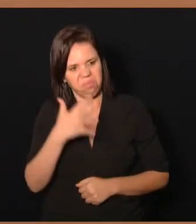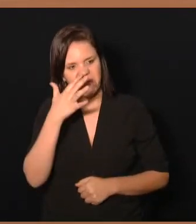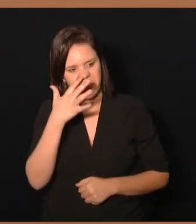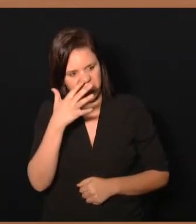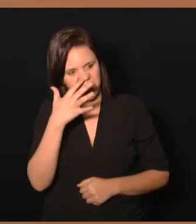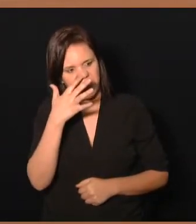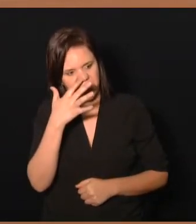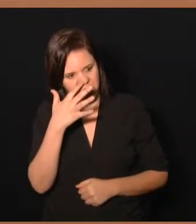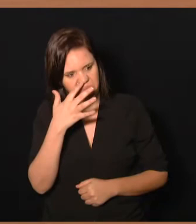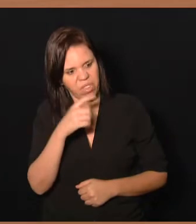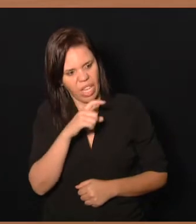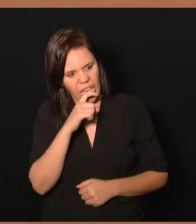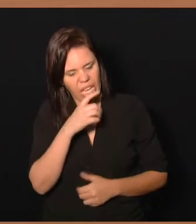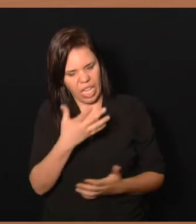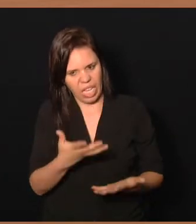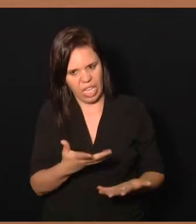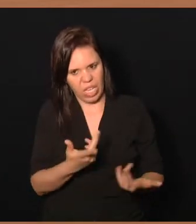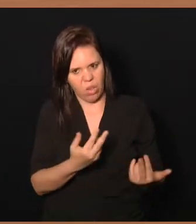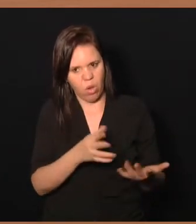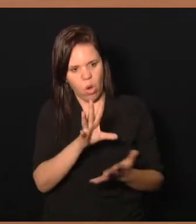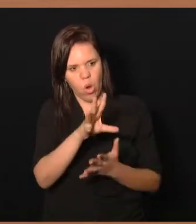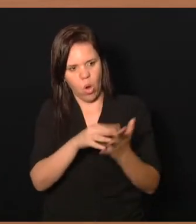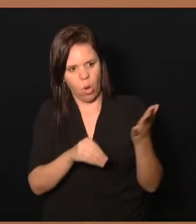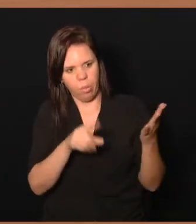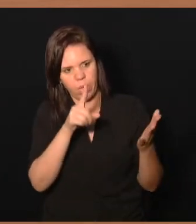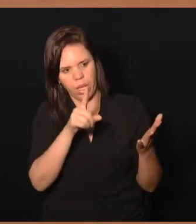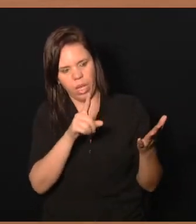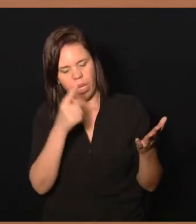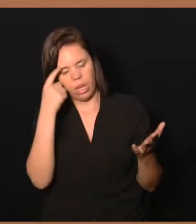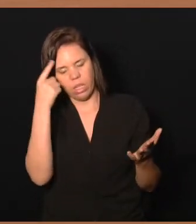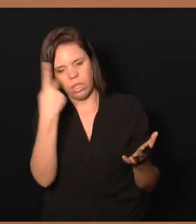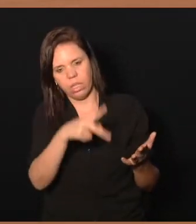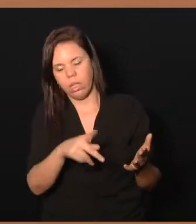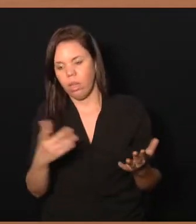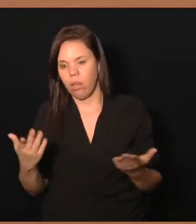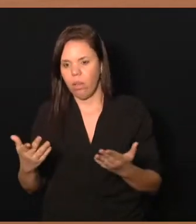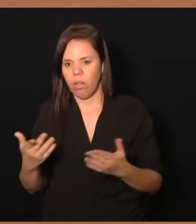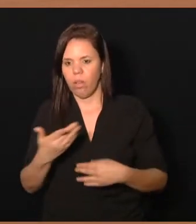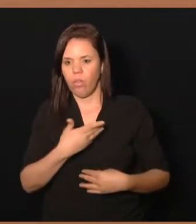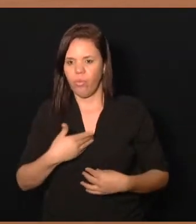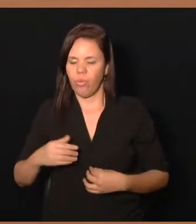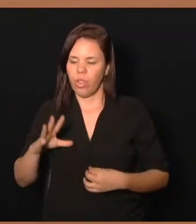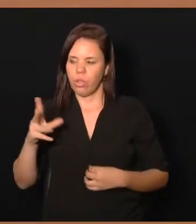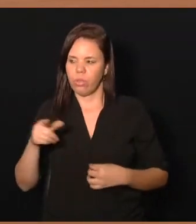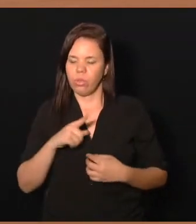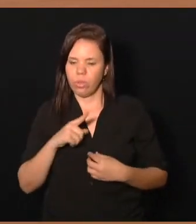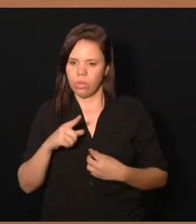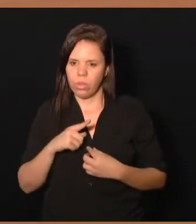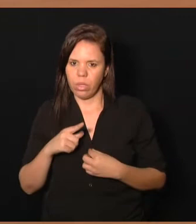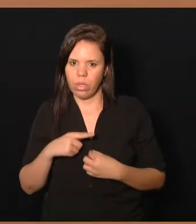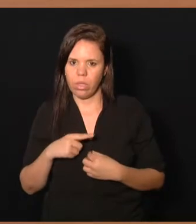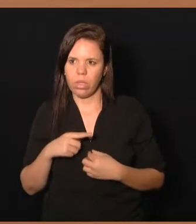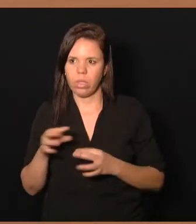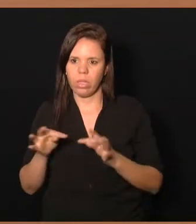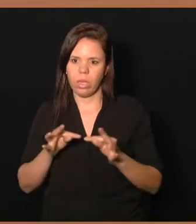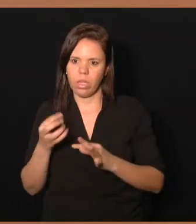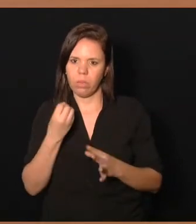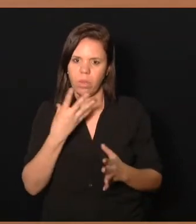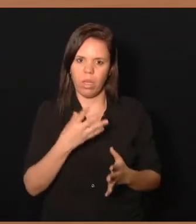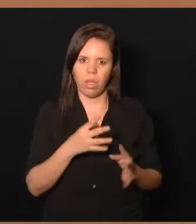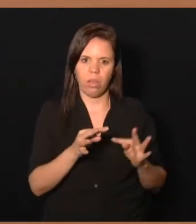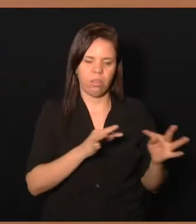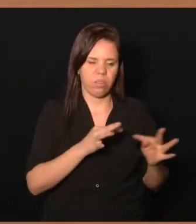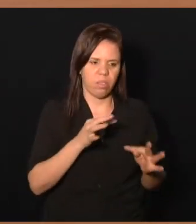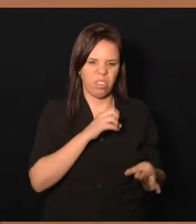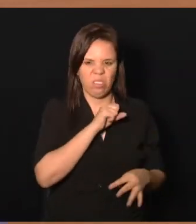inveja. Eu acho que o poder público, hoje nós temos essas casas de repouso, tudo particular. Umas que tratam bem e outras que